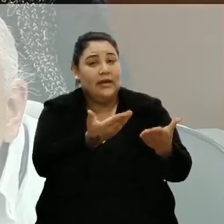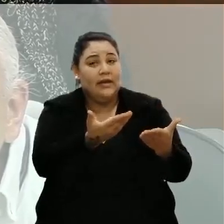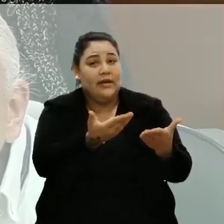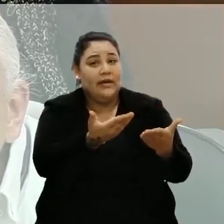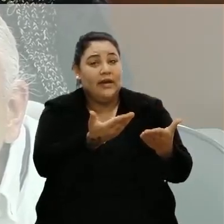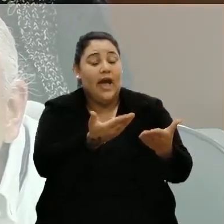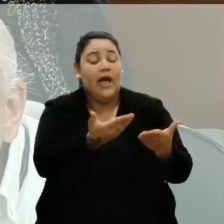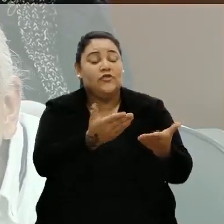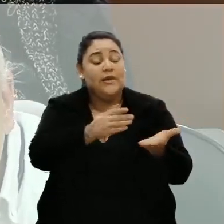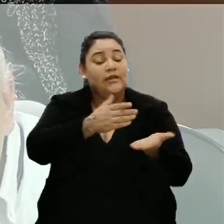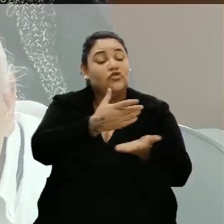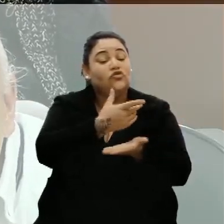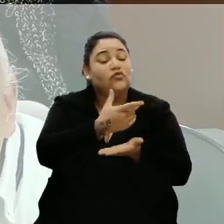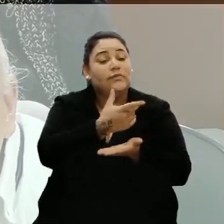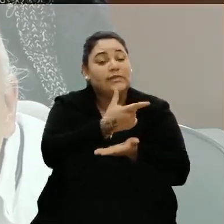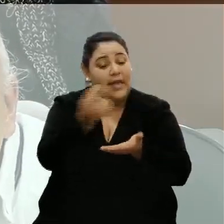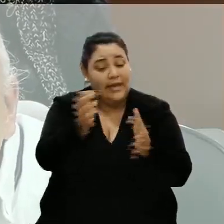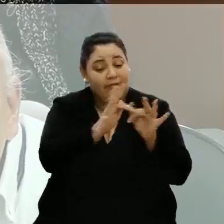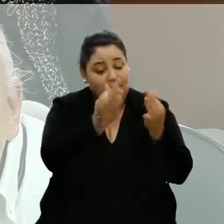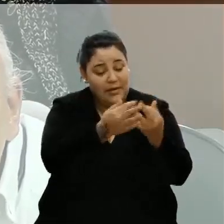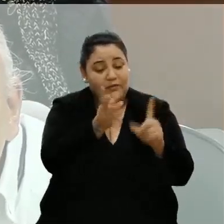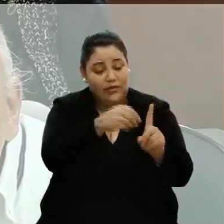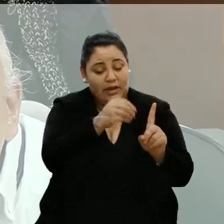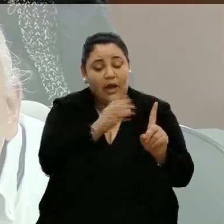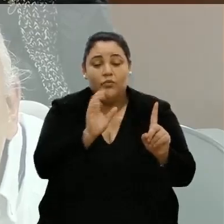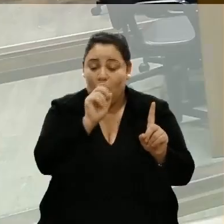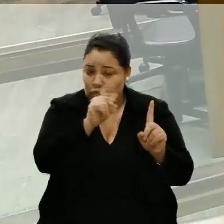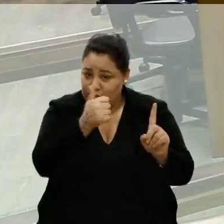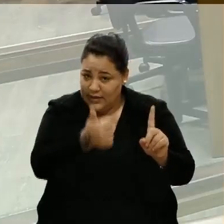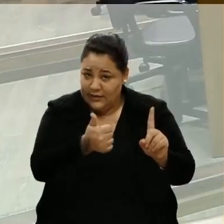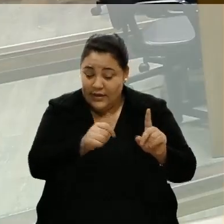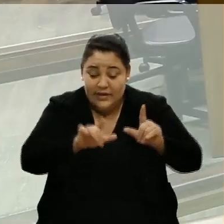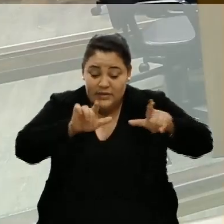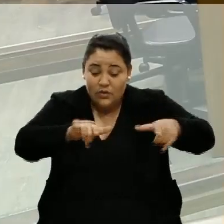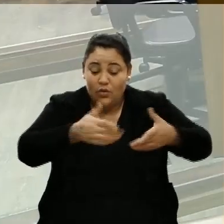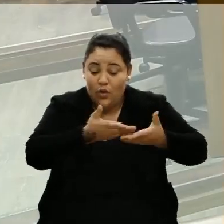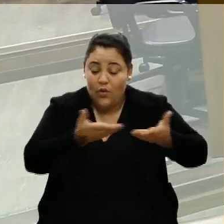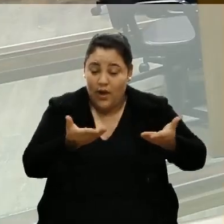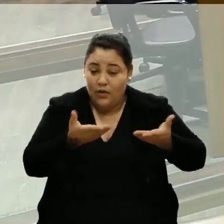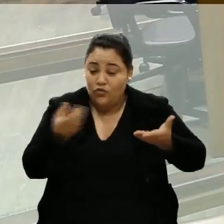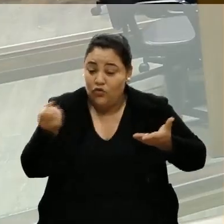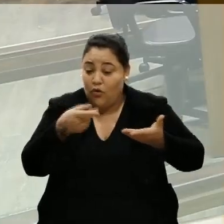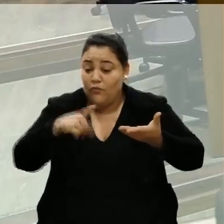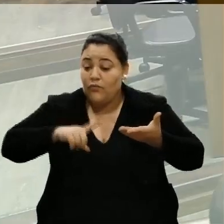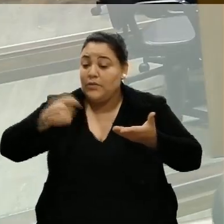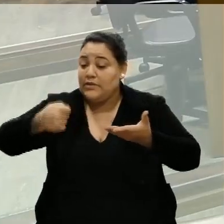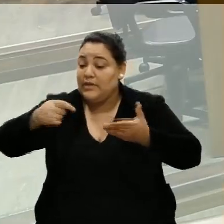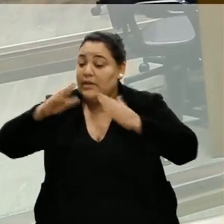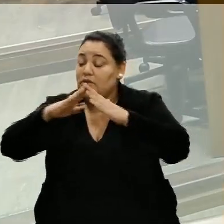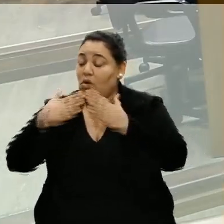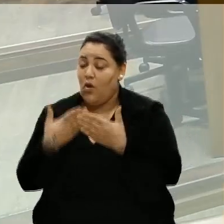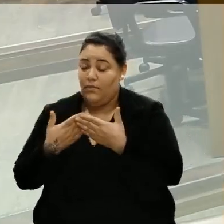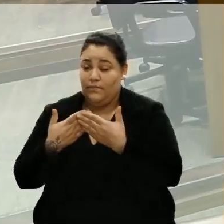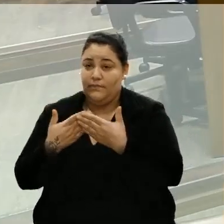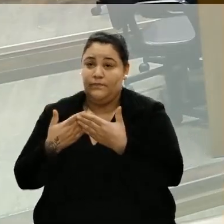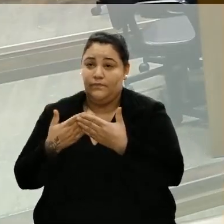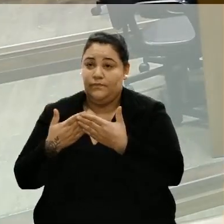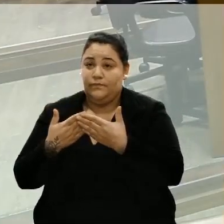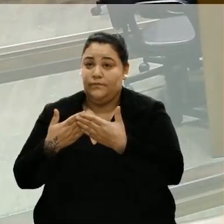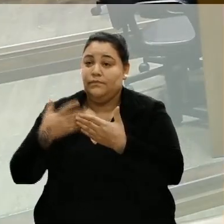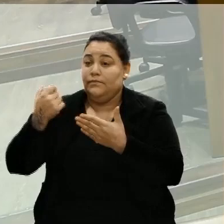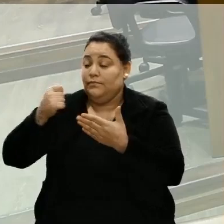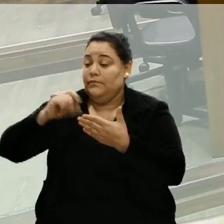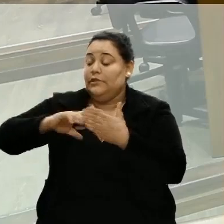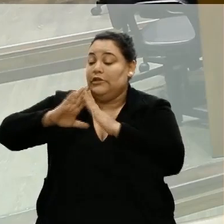da vulnerabilidade e que naqueles locais que eles vão ser alocados, tem que ter escola, tem que ter